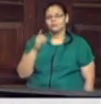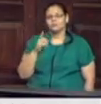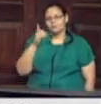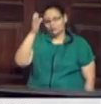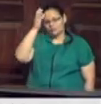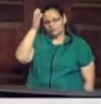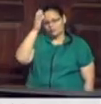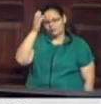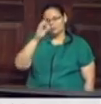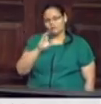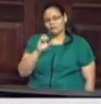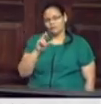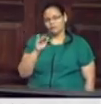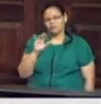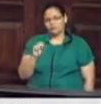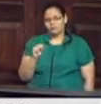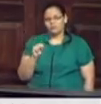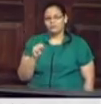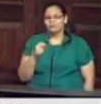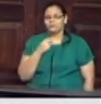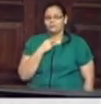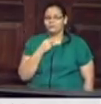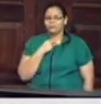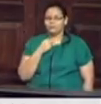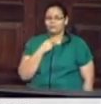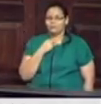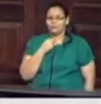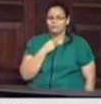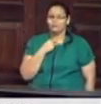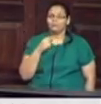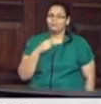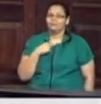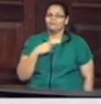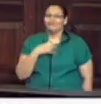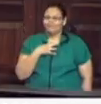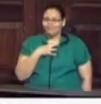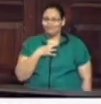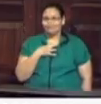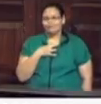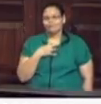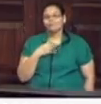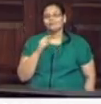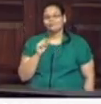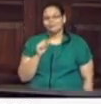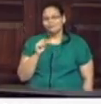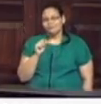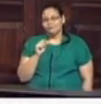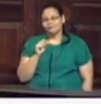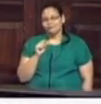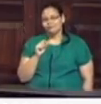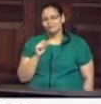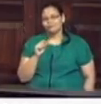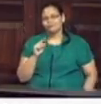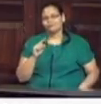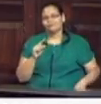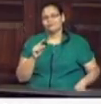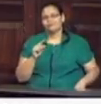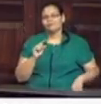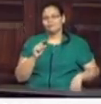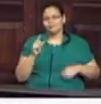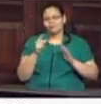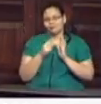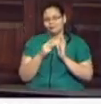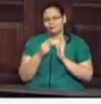Rapidamente. E concluo. Não poderia deixar de externar aqui a minha indignação por um artigo que absolutamente não